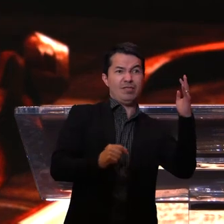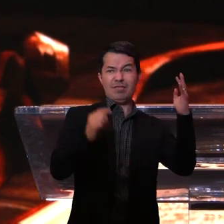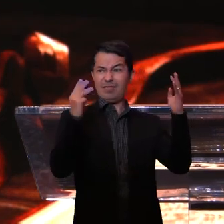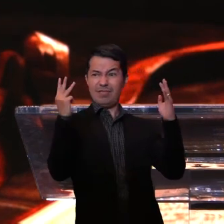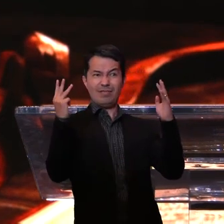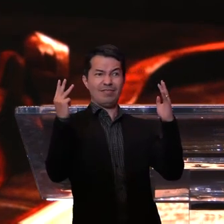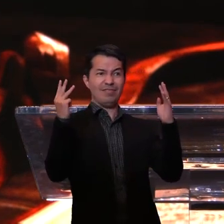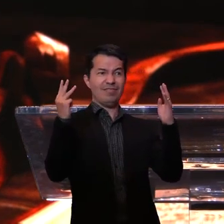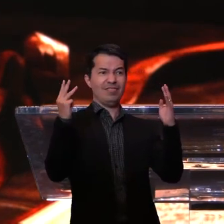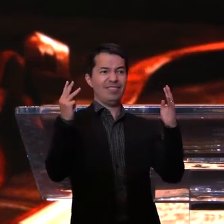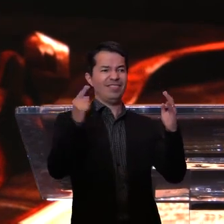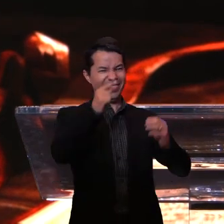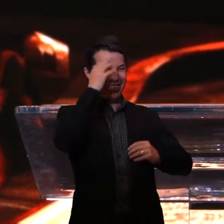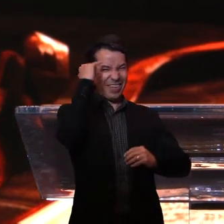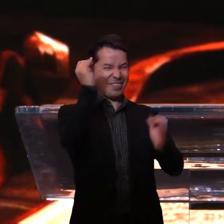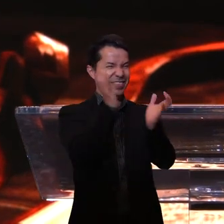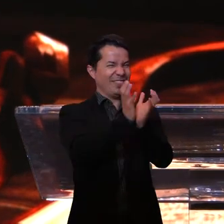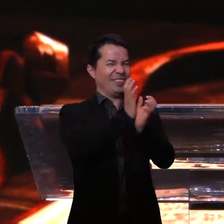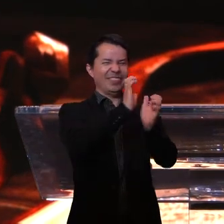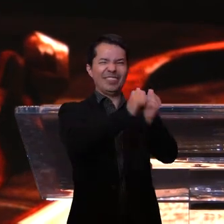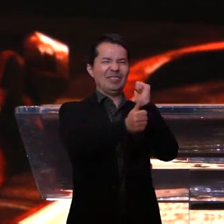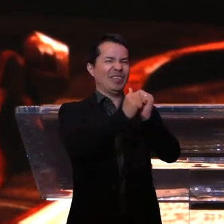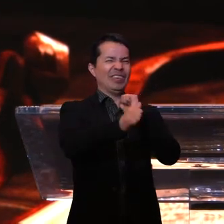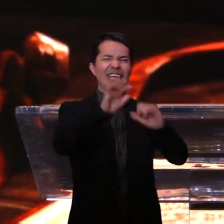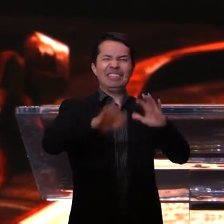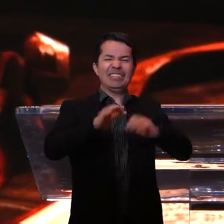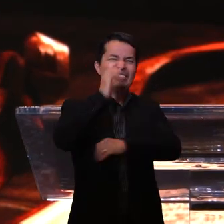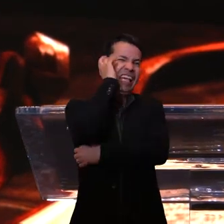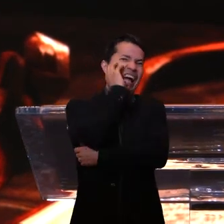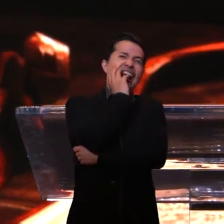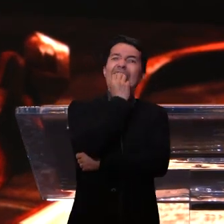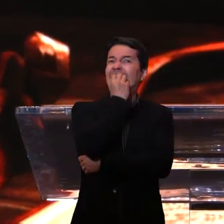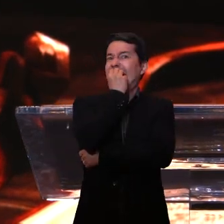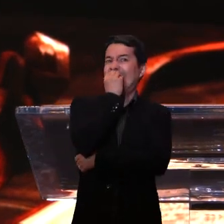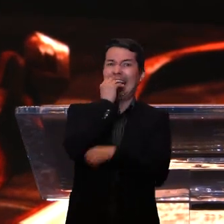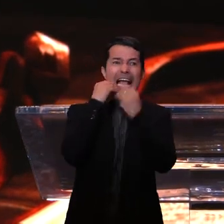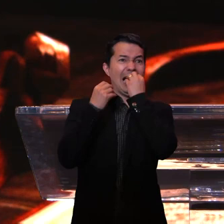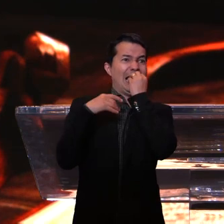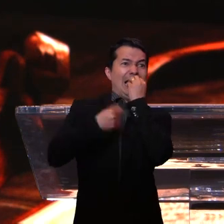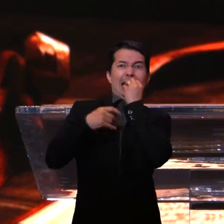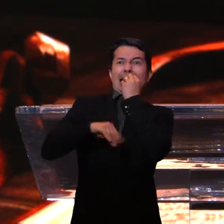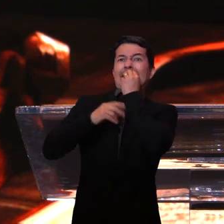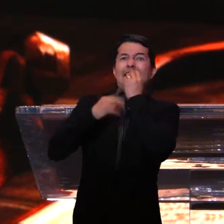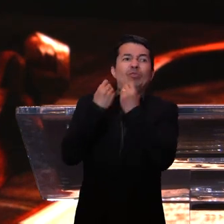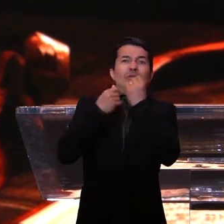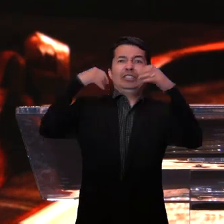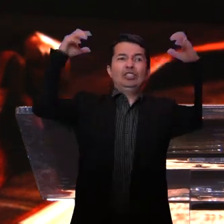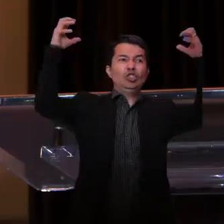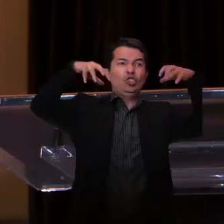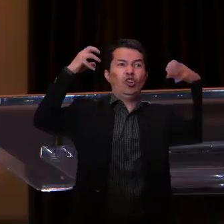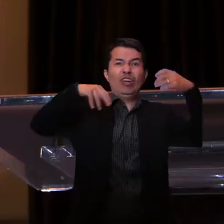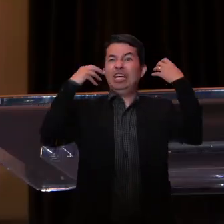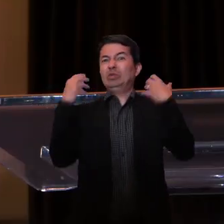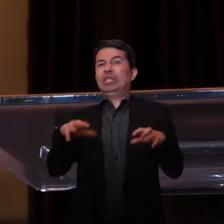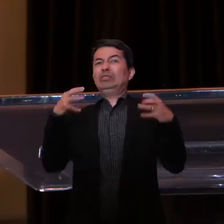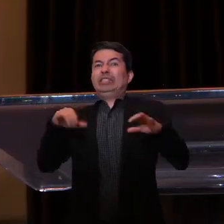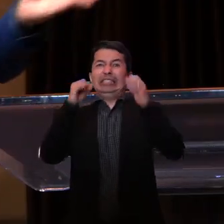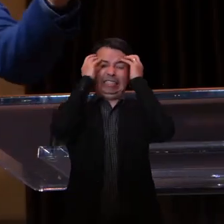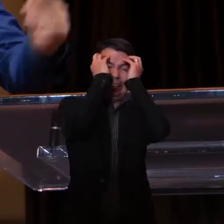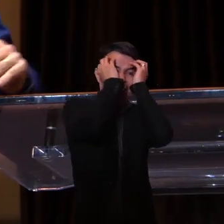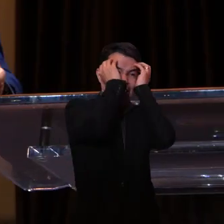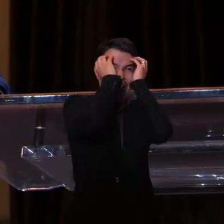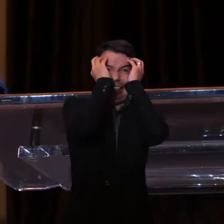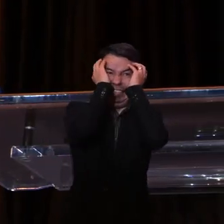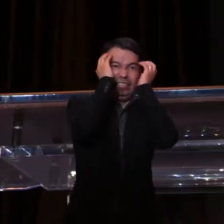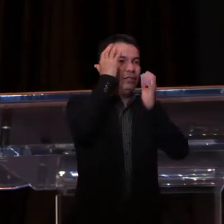tem certeza. Se o nosso time vai ganhar, a gente torce para não chover, às vezes, não é o dia especial de uma festa, mas a gente não